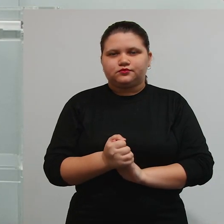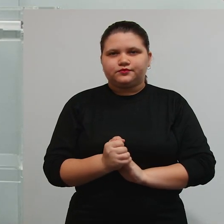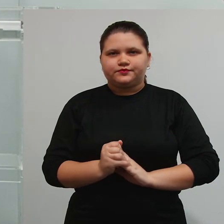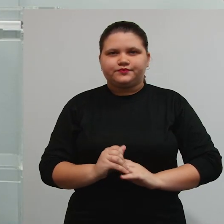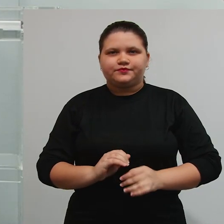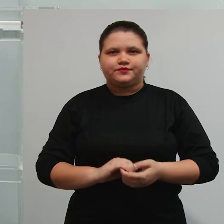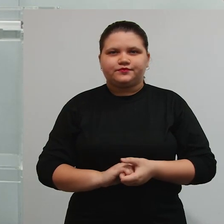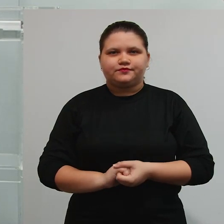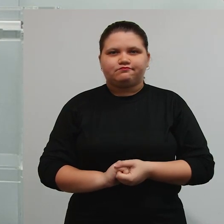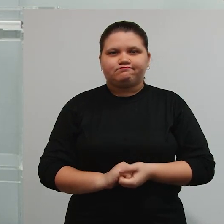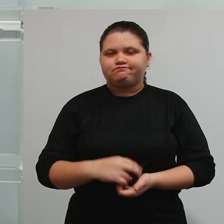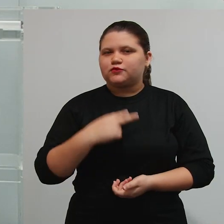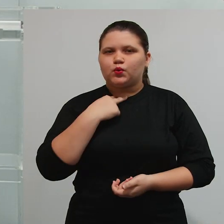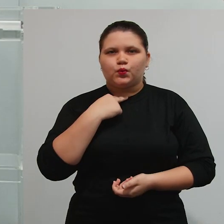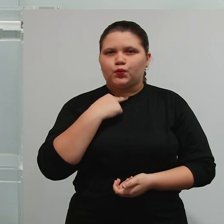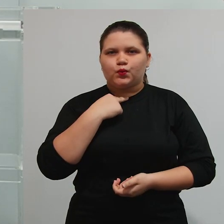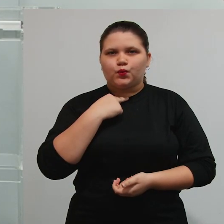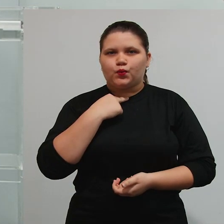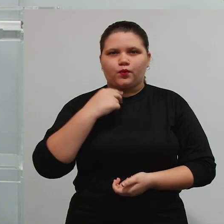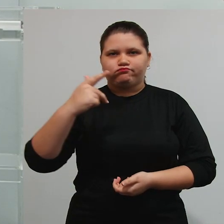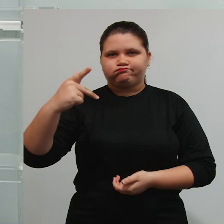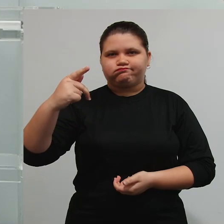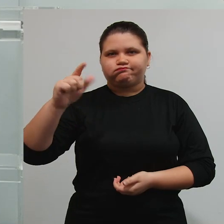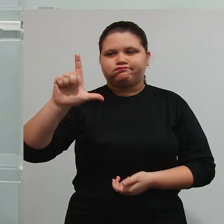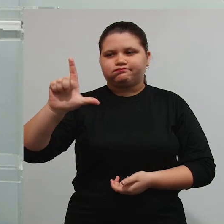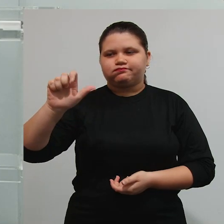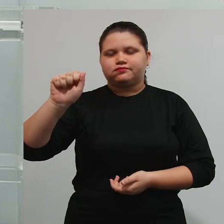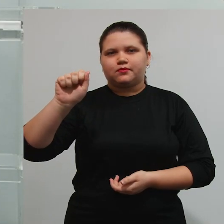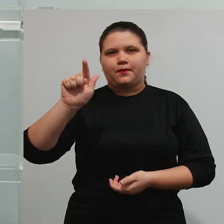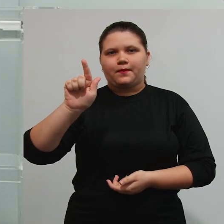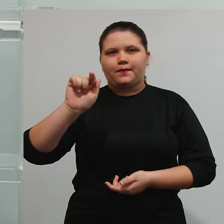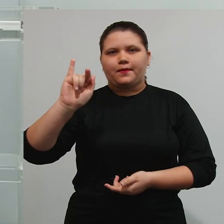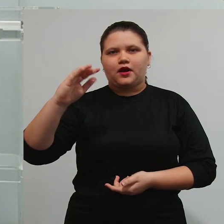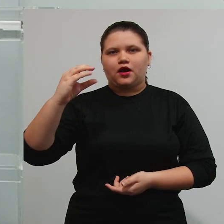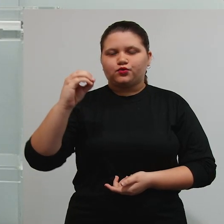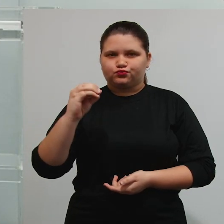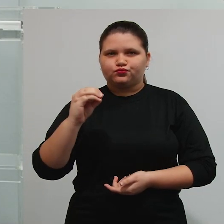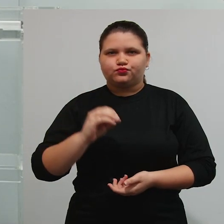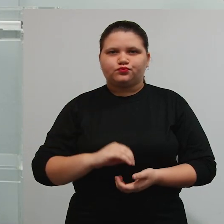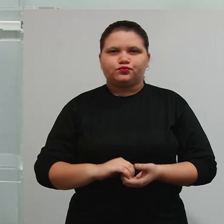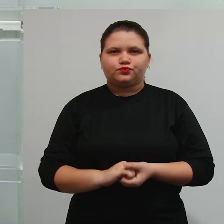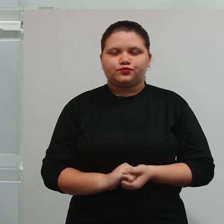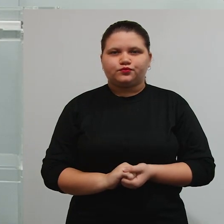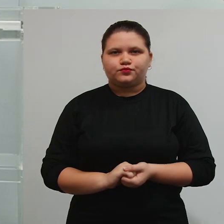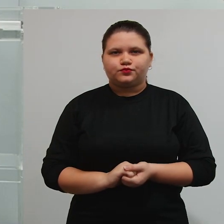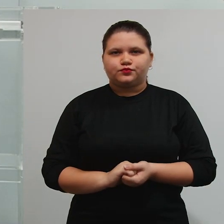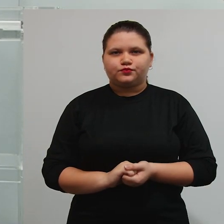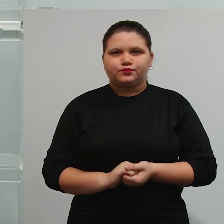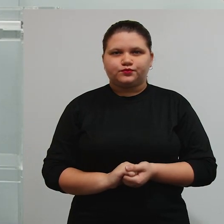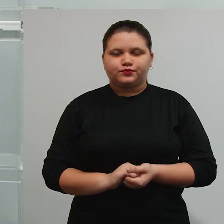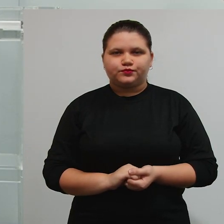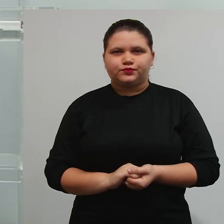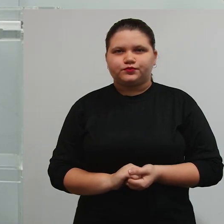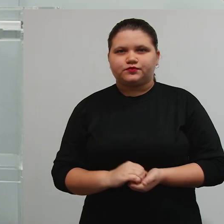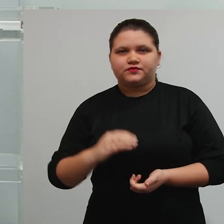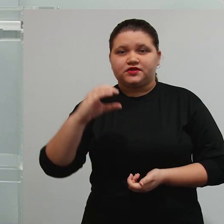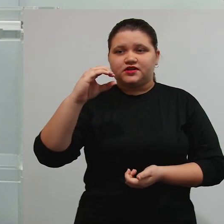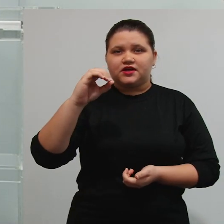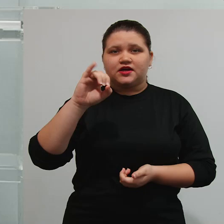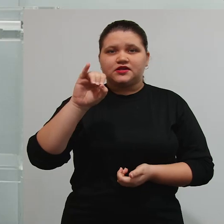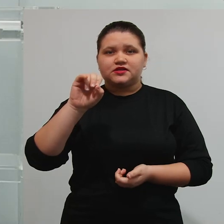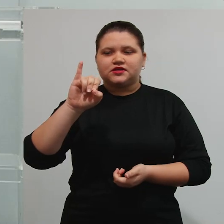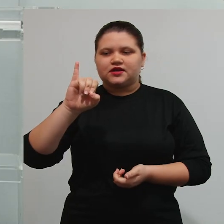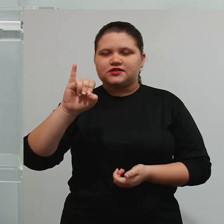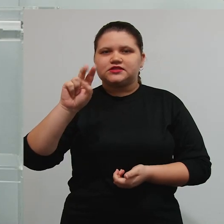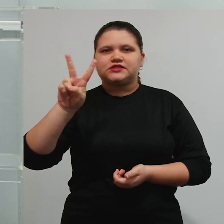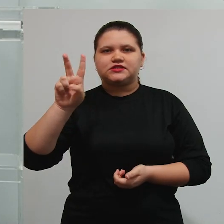disso. Essa é uma sanção administrativa. A sanção civil é que você pode pagar pelos direitos autorais,